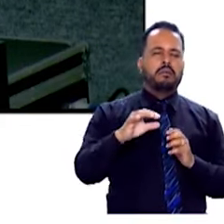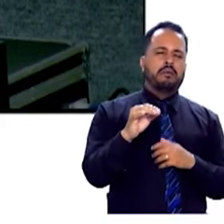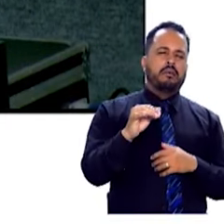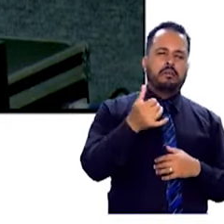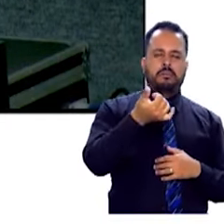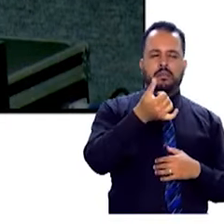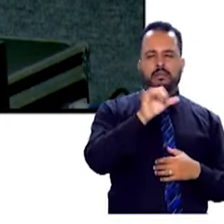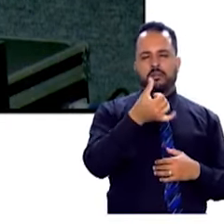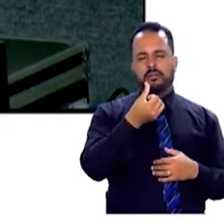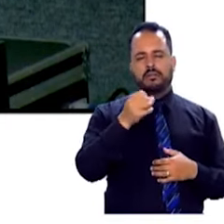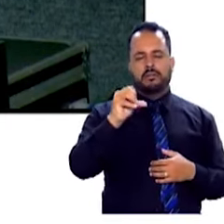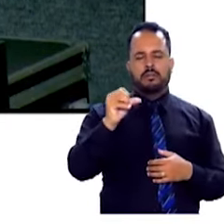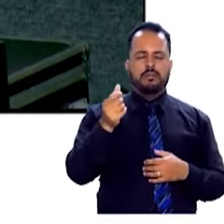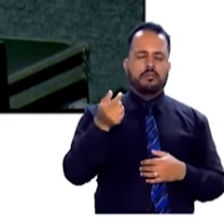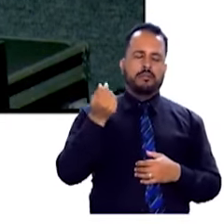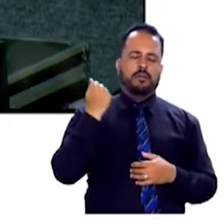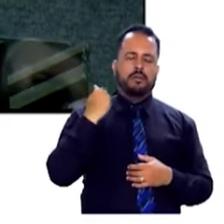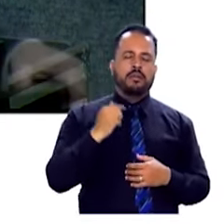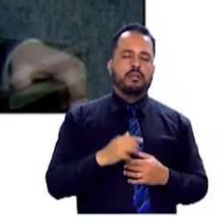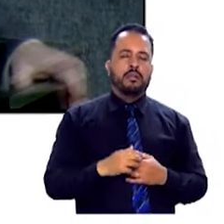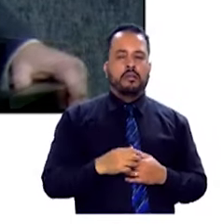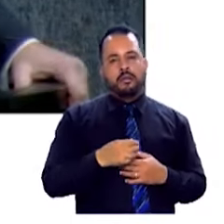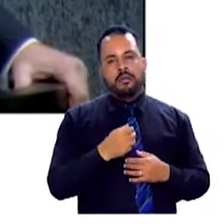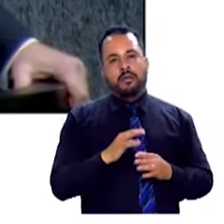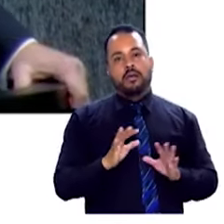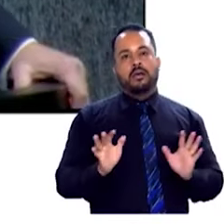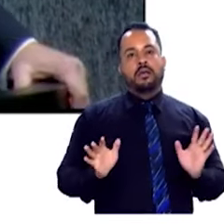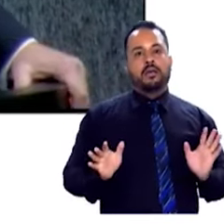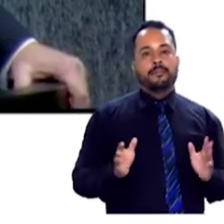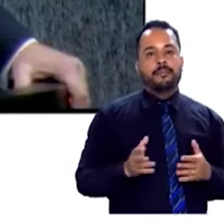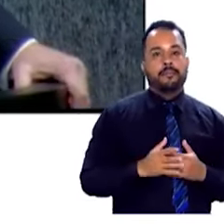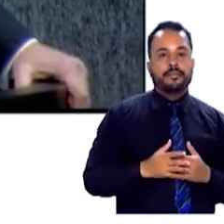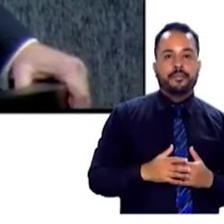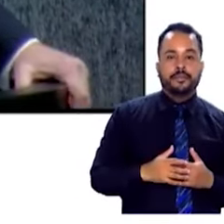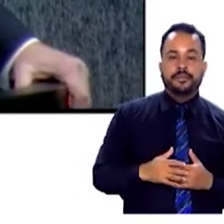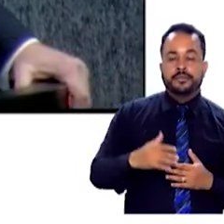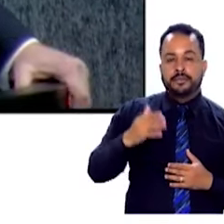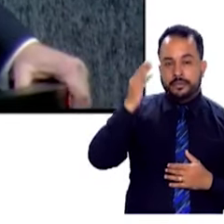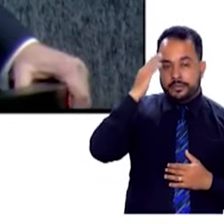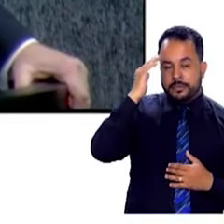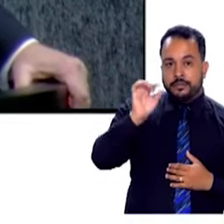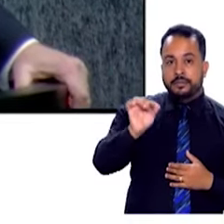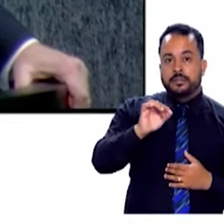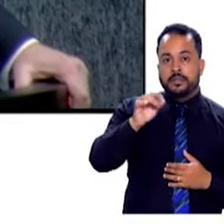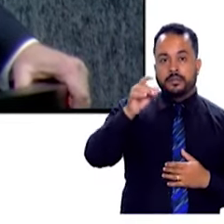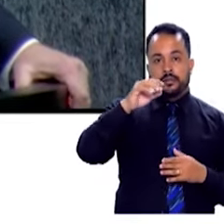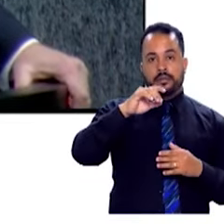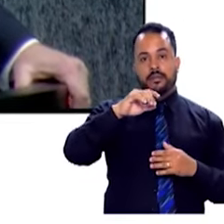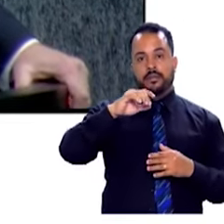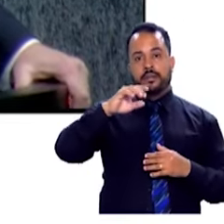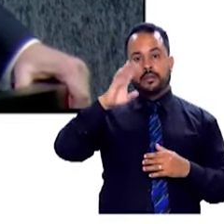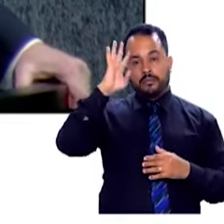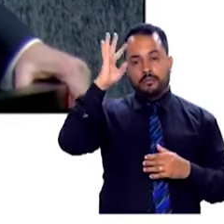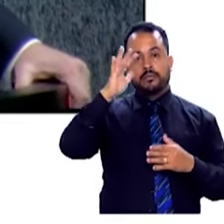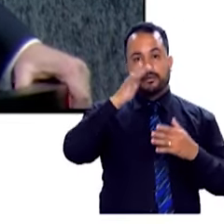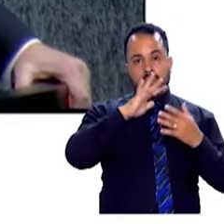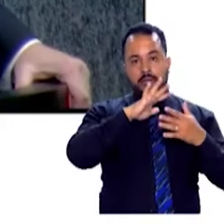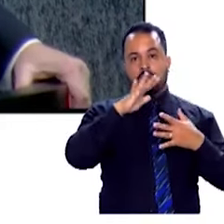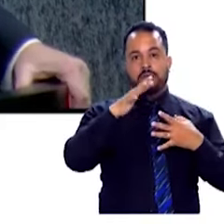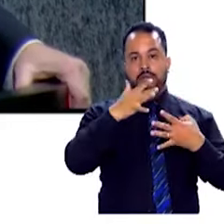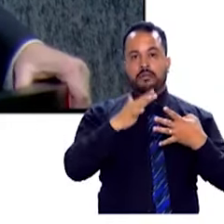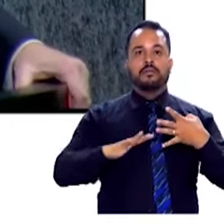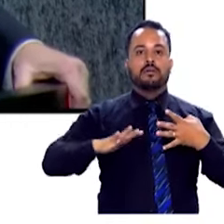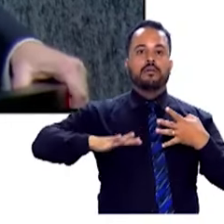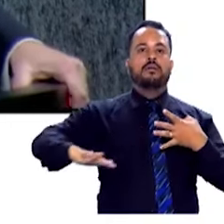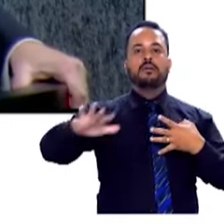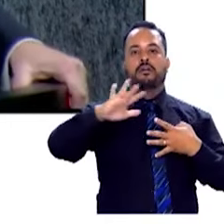tá bom ã o que que se sabia sobre esse precedente quase nada o que se sabia